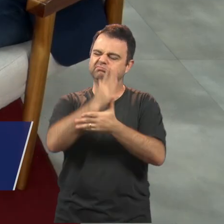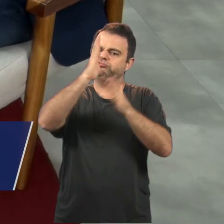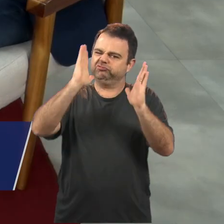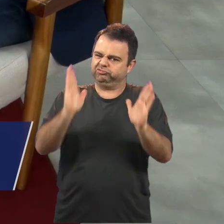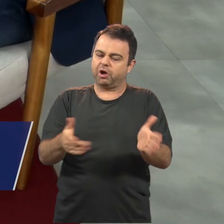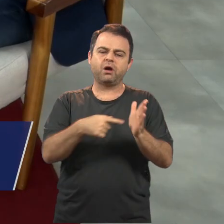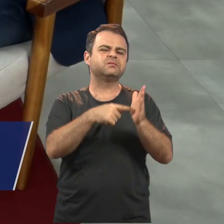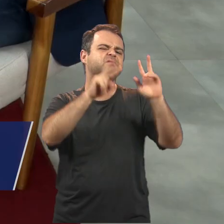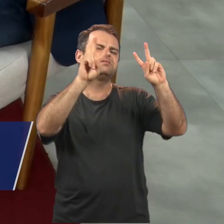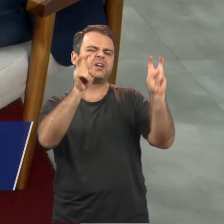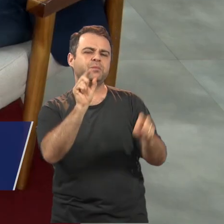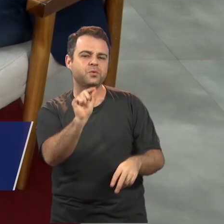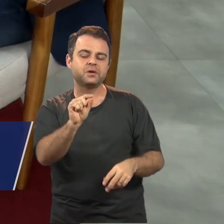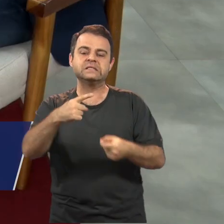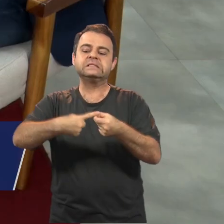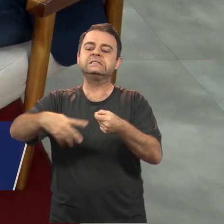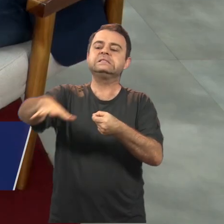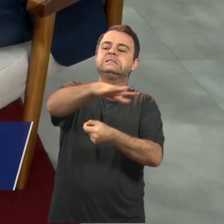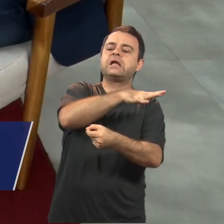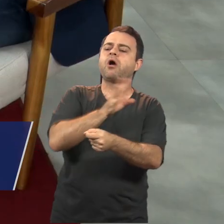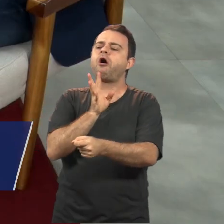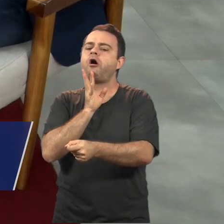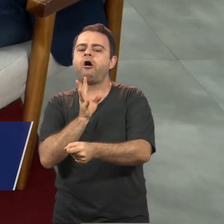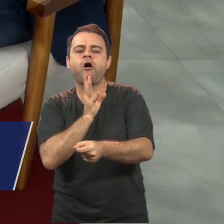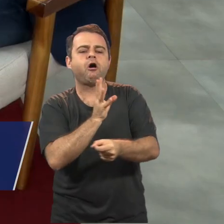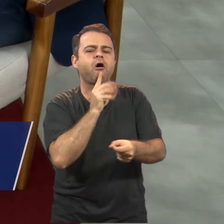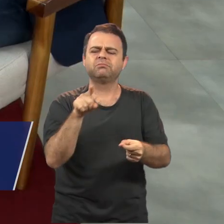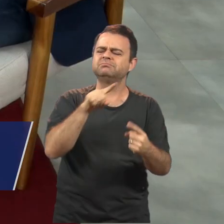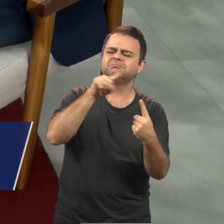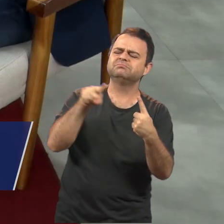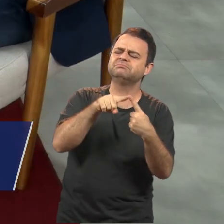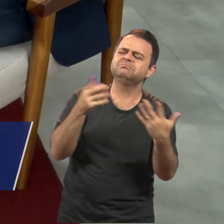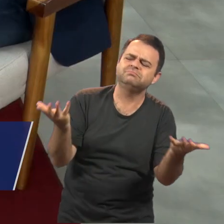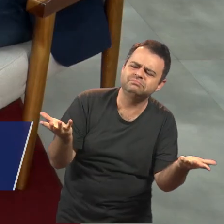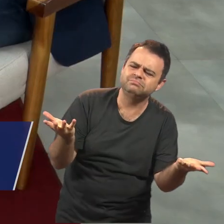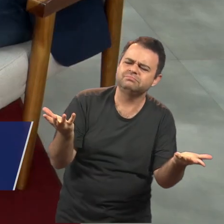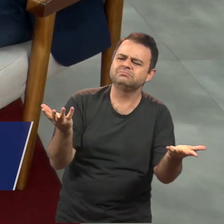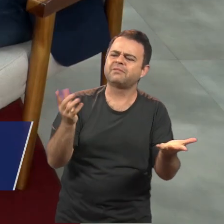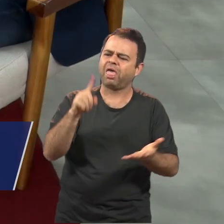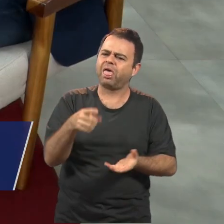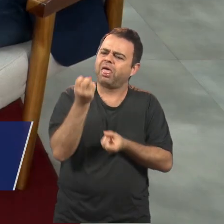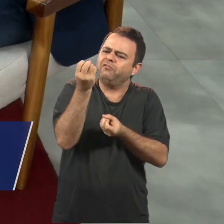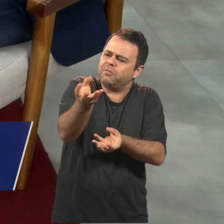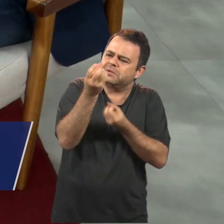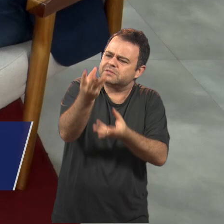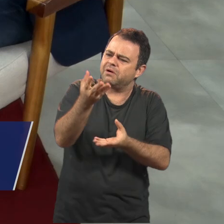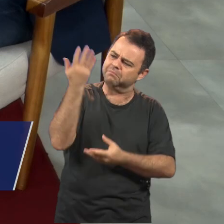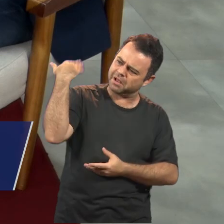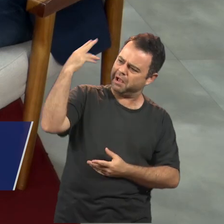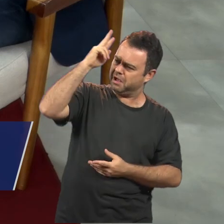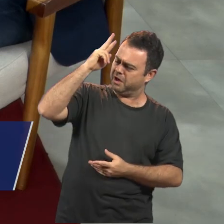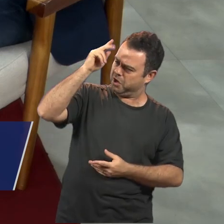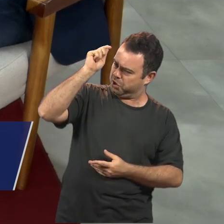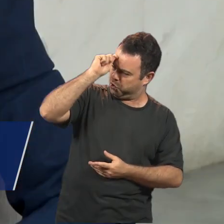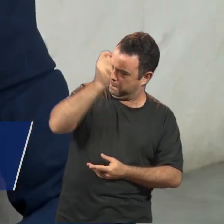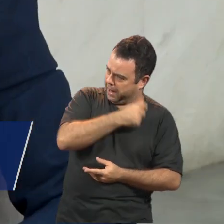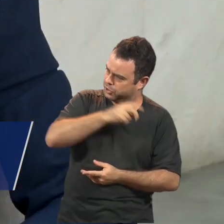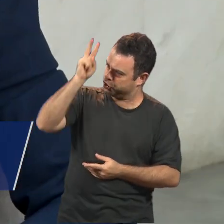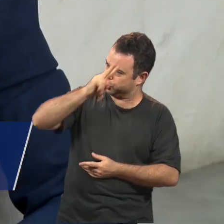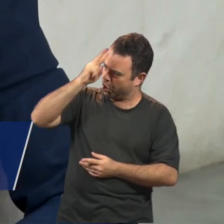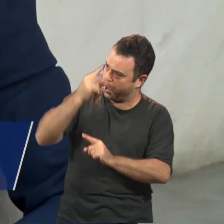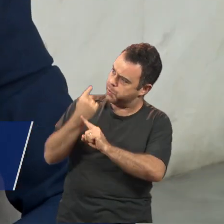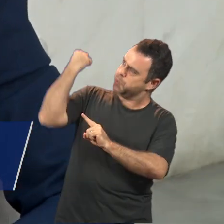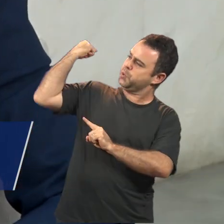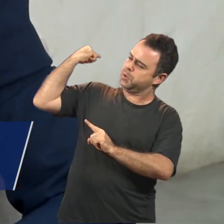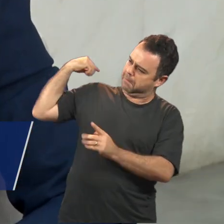é o projeto Conhecendo Minha Cidade. Qual que é o objetivo dele? É levar mais conhecimento sobre a história de São José do Rio Preto para os alunos, é isso?